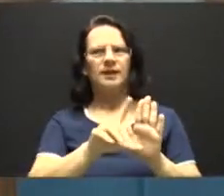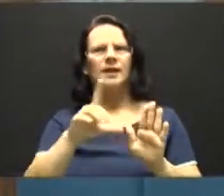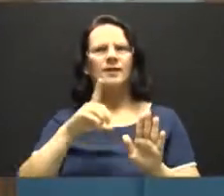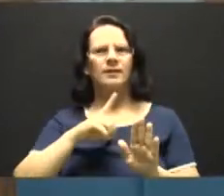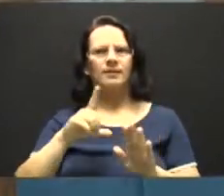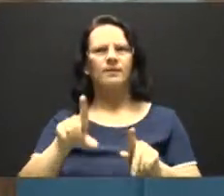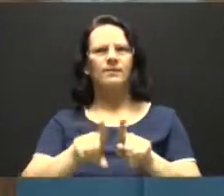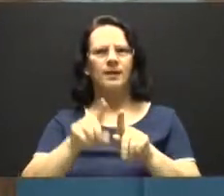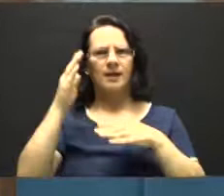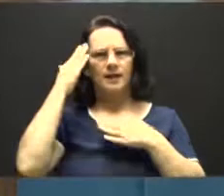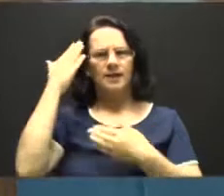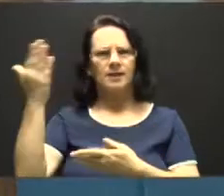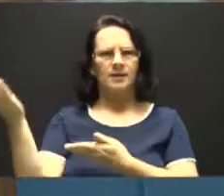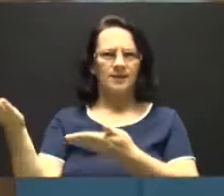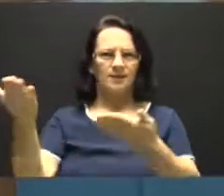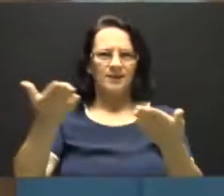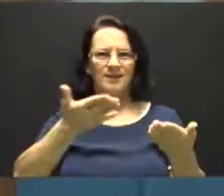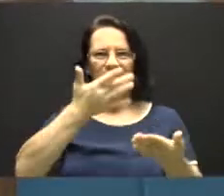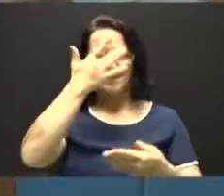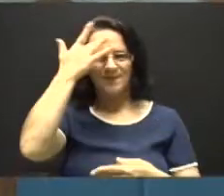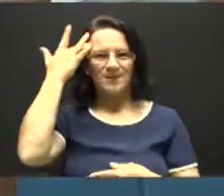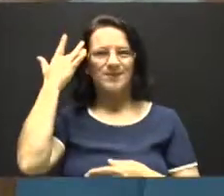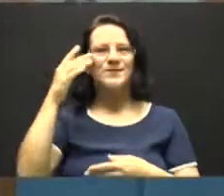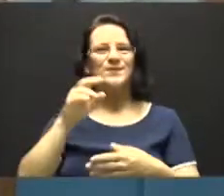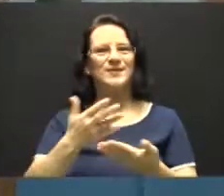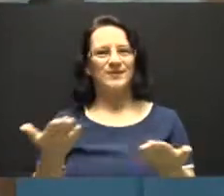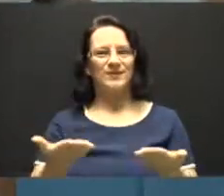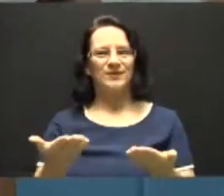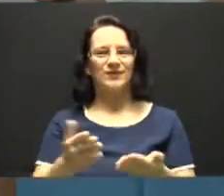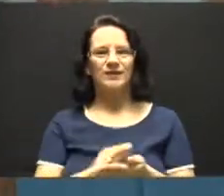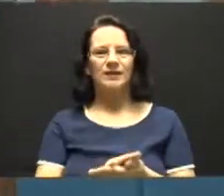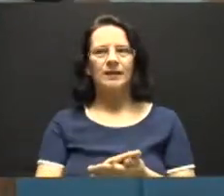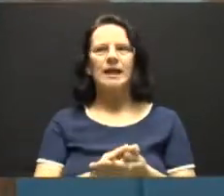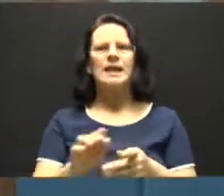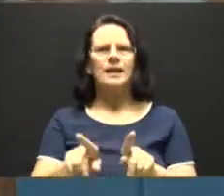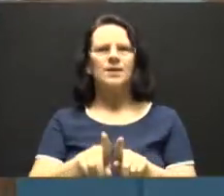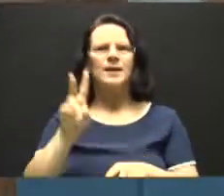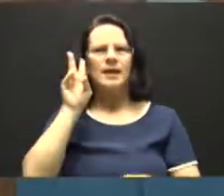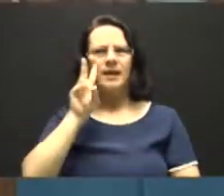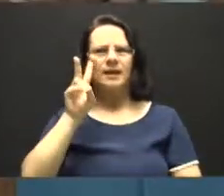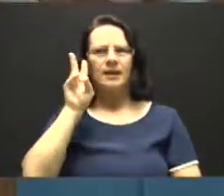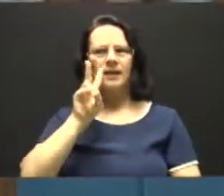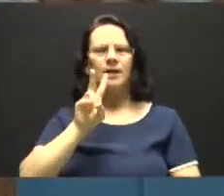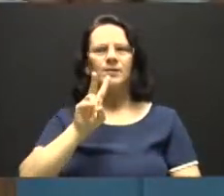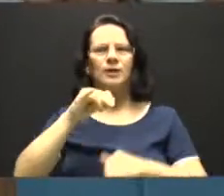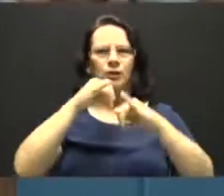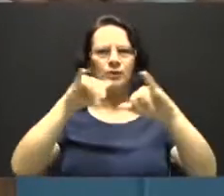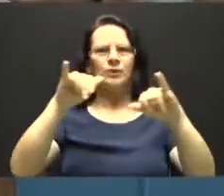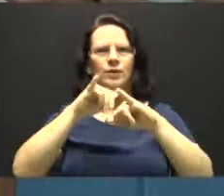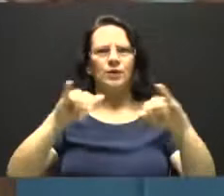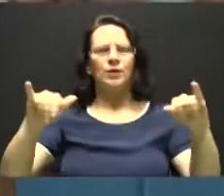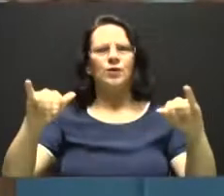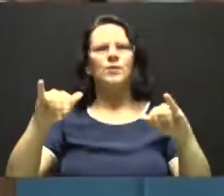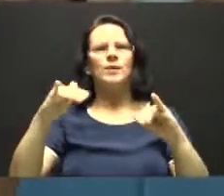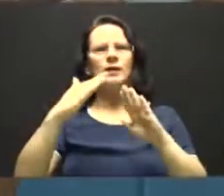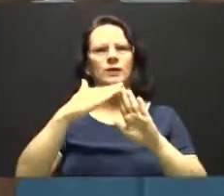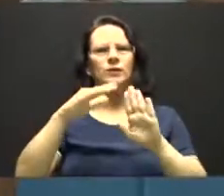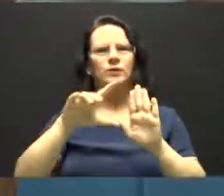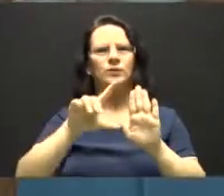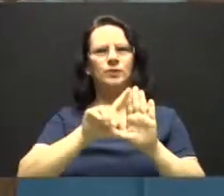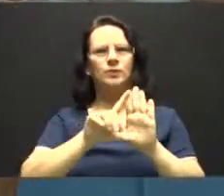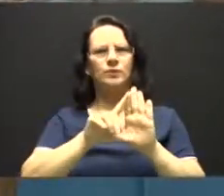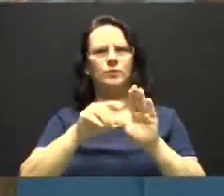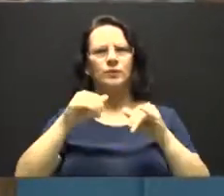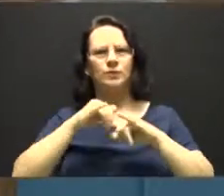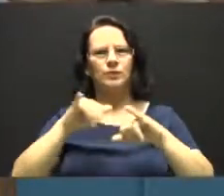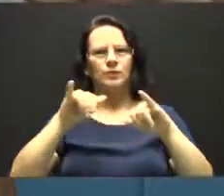também agradece a presença de todos os municípios nesse ato solene e lembra que esta solenidade é transmitida pela tv câmara cubatão